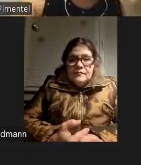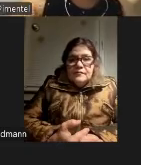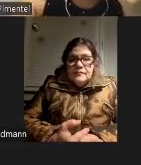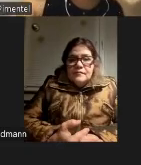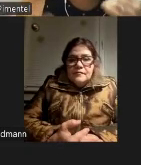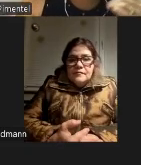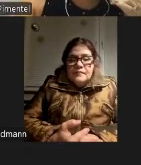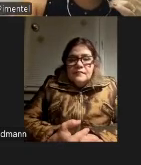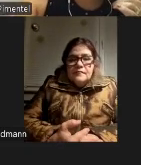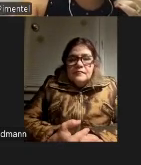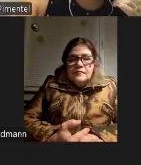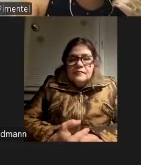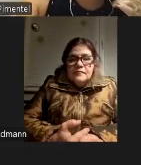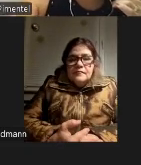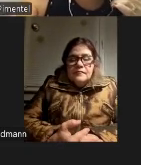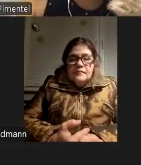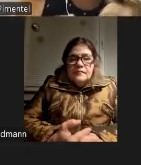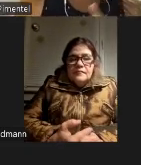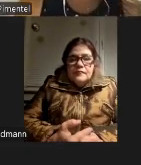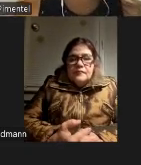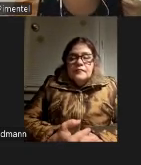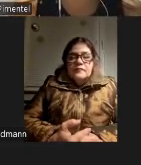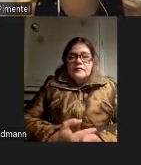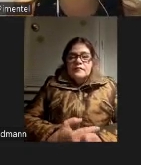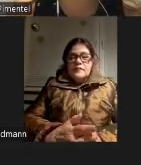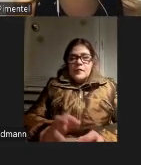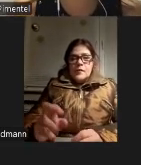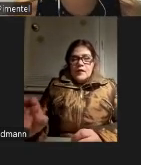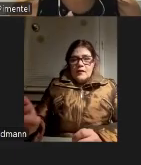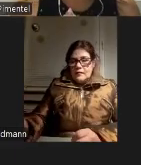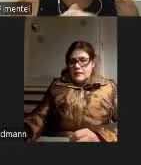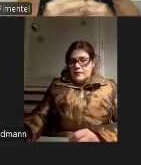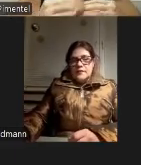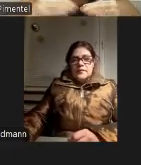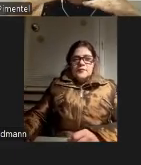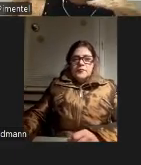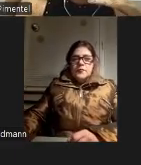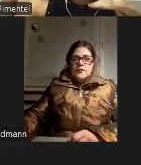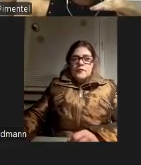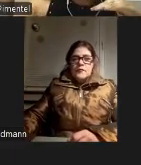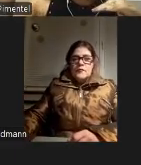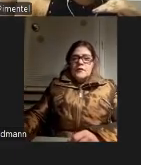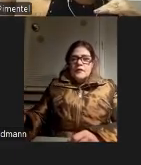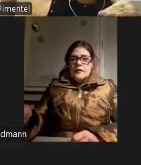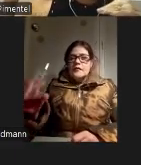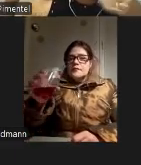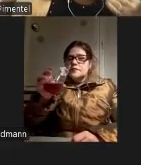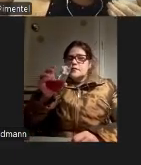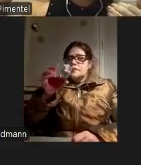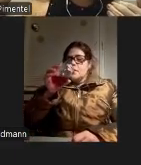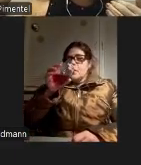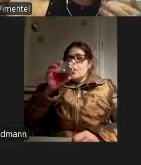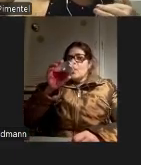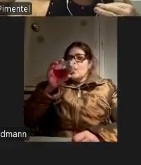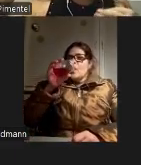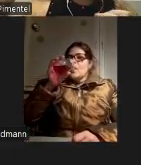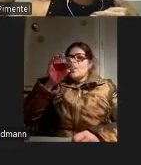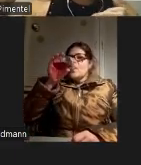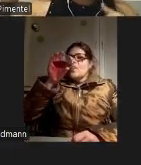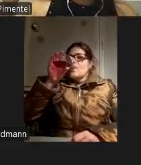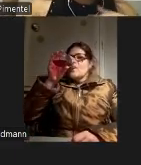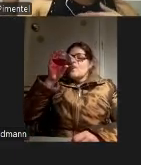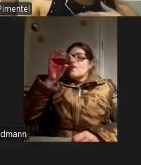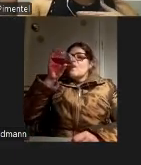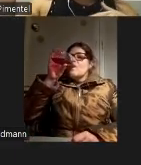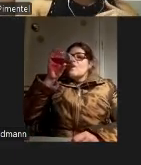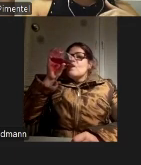E a gente tem, desculpa. A gente tem ali, ó, em cima em relação à eficácia, eu